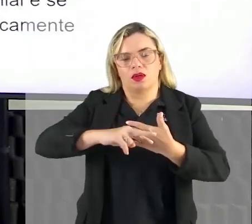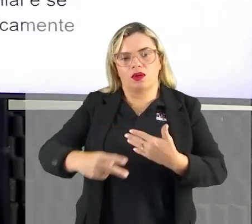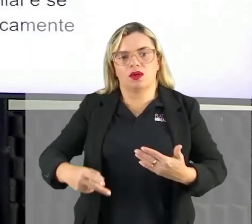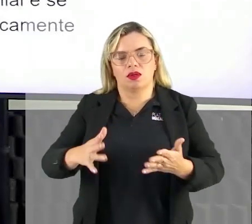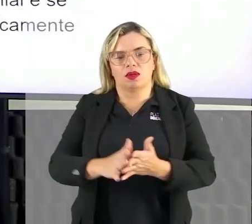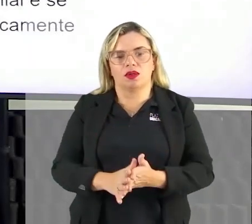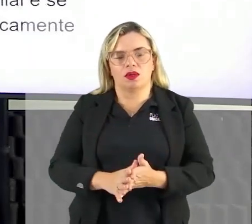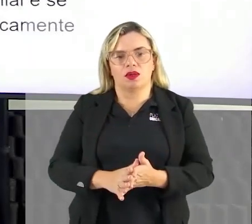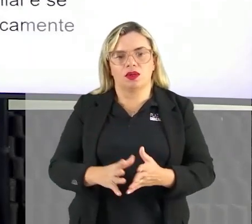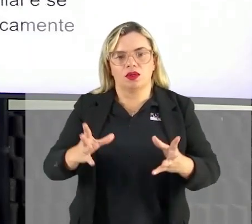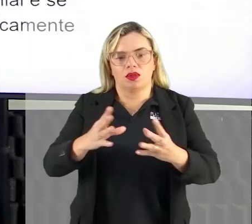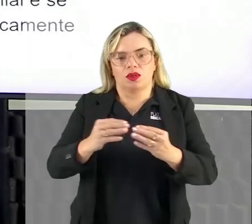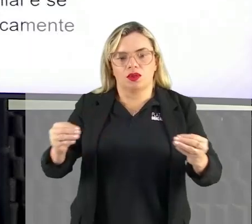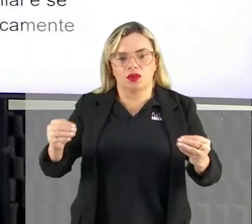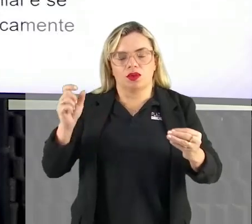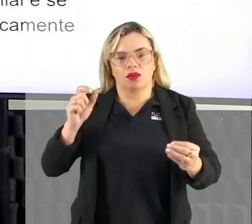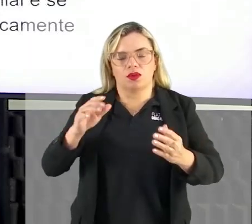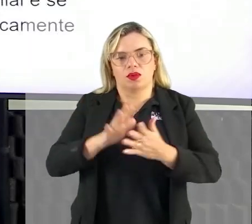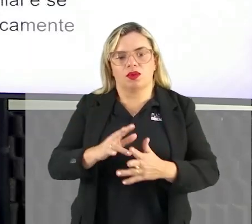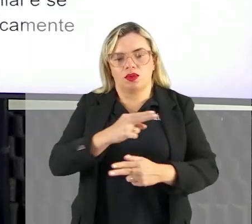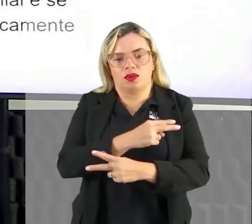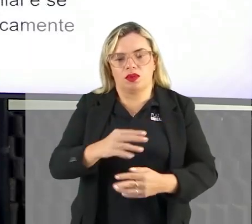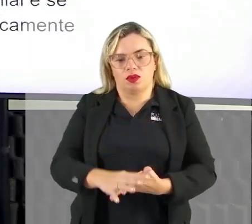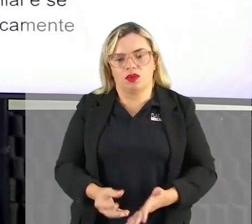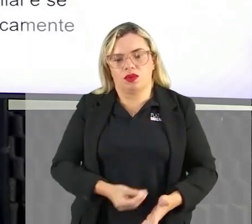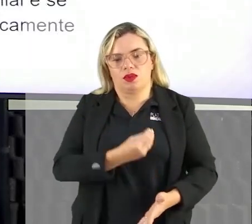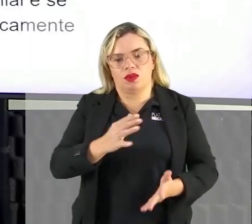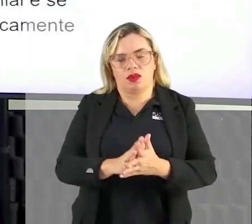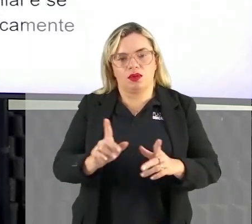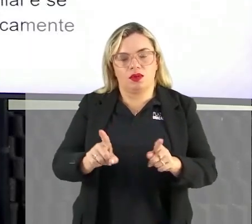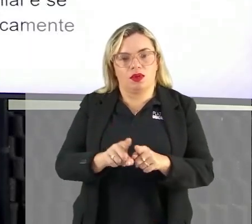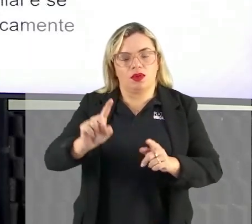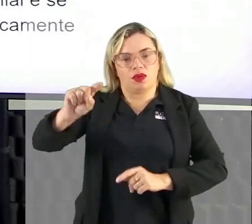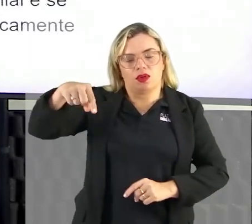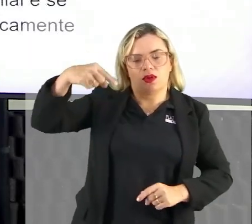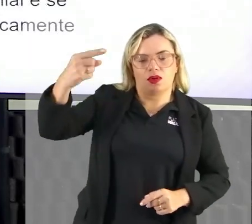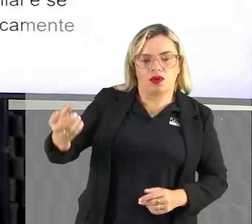Mas tem um outro, que é a introdução de espécies exóticas, né?